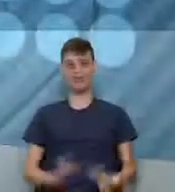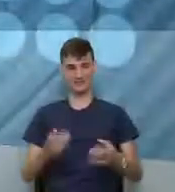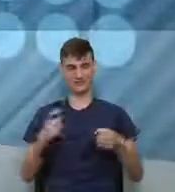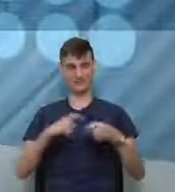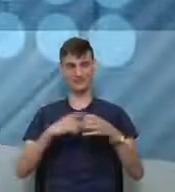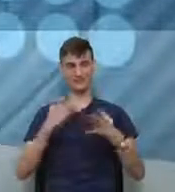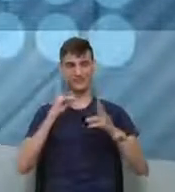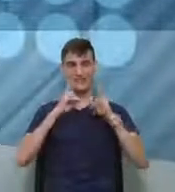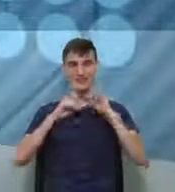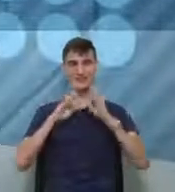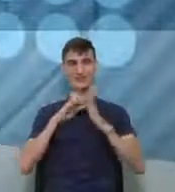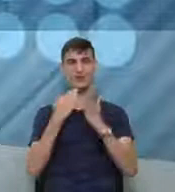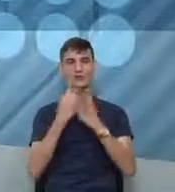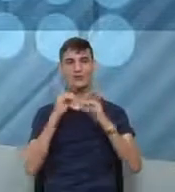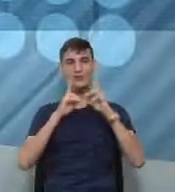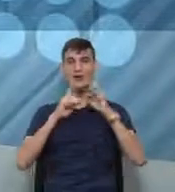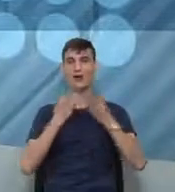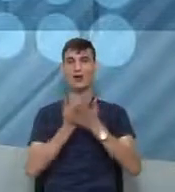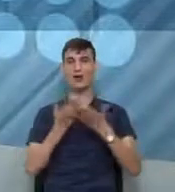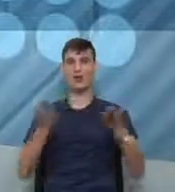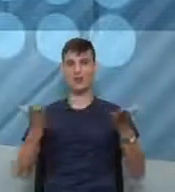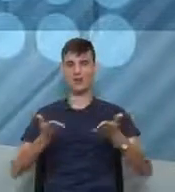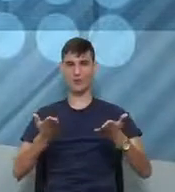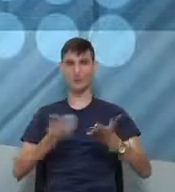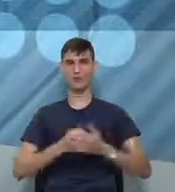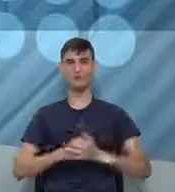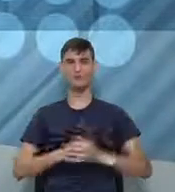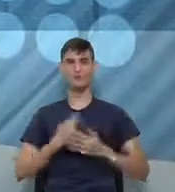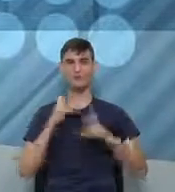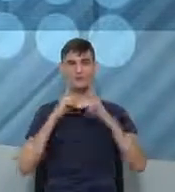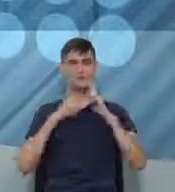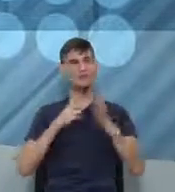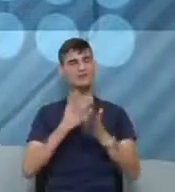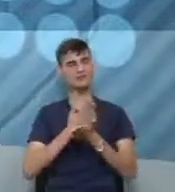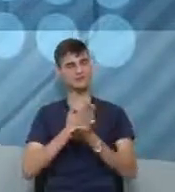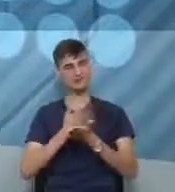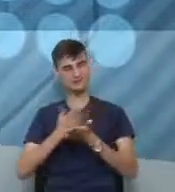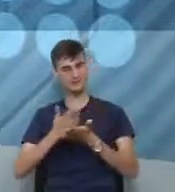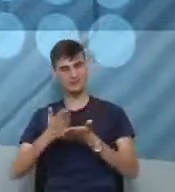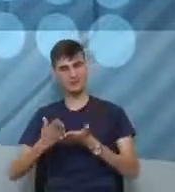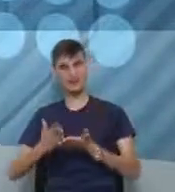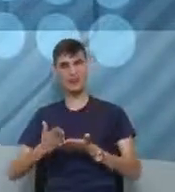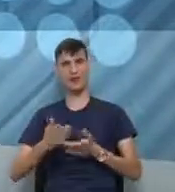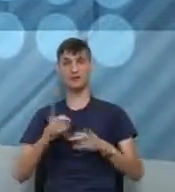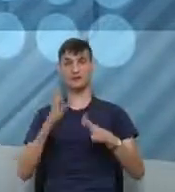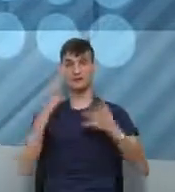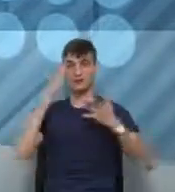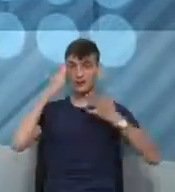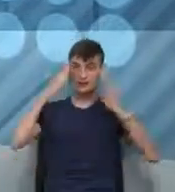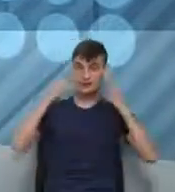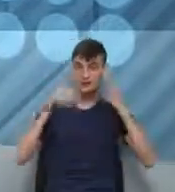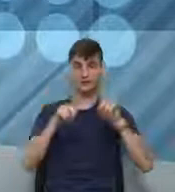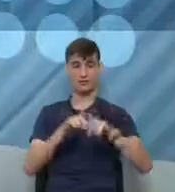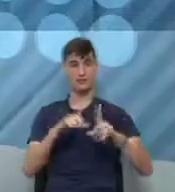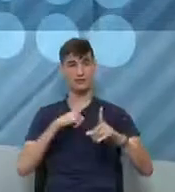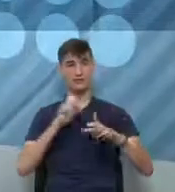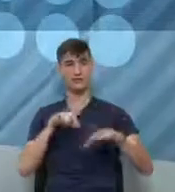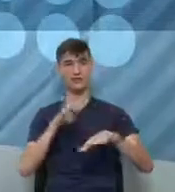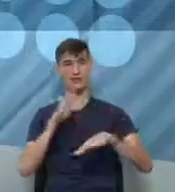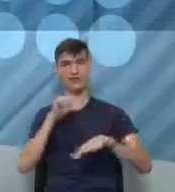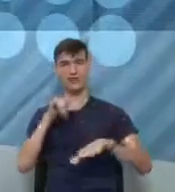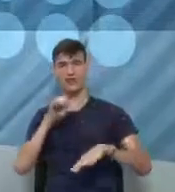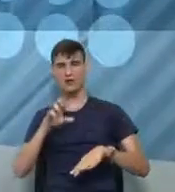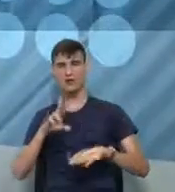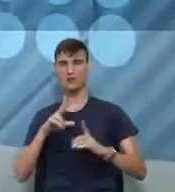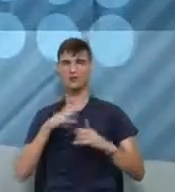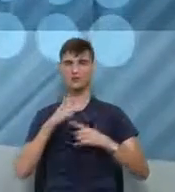Bom, então para retomar tudo que a gente viu na aula de hoje, que a gente passou aí pelas séries, compreendeu a questão do Taylor, né,